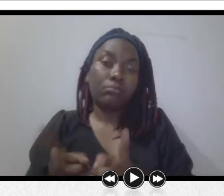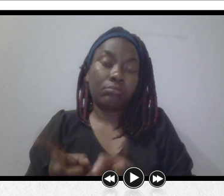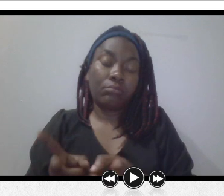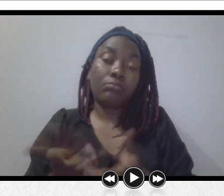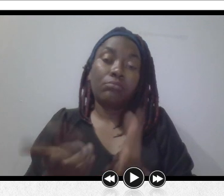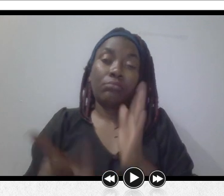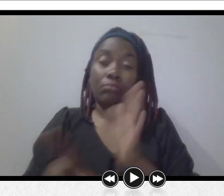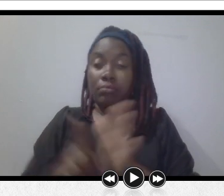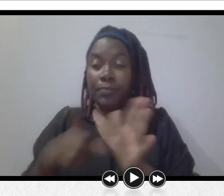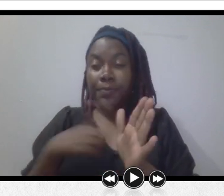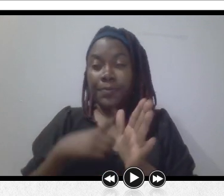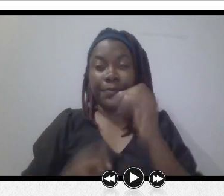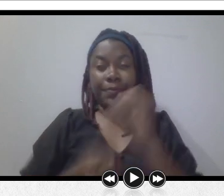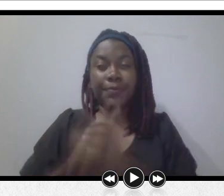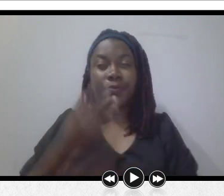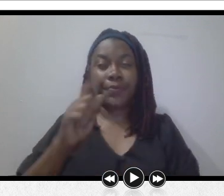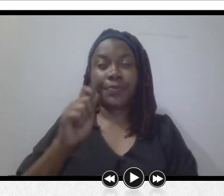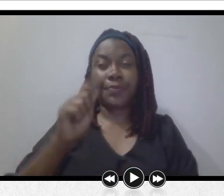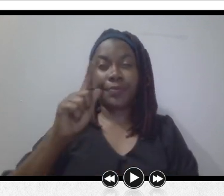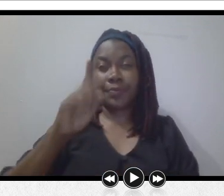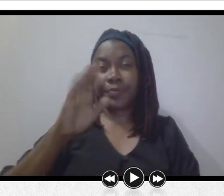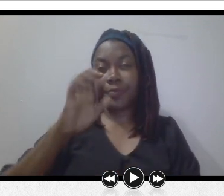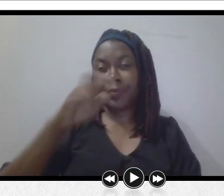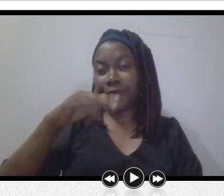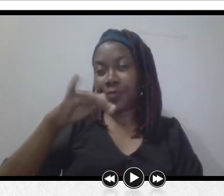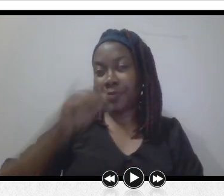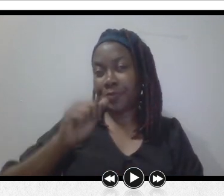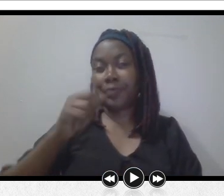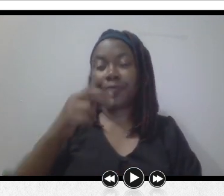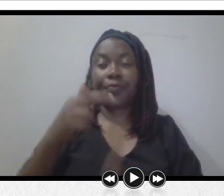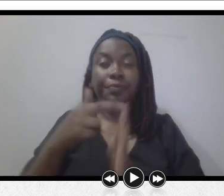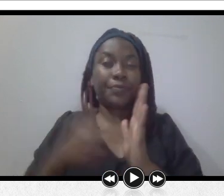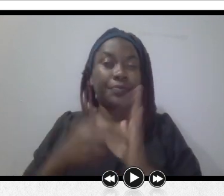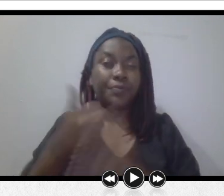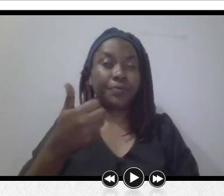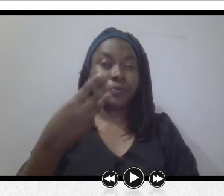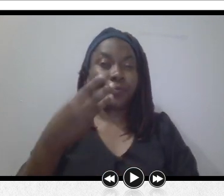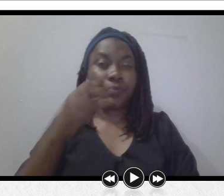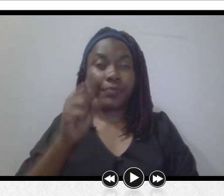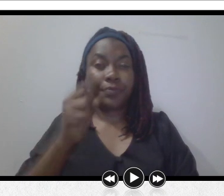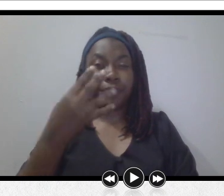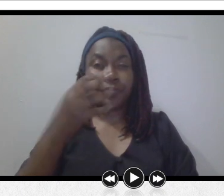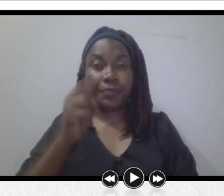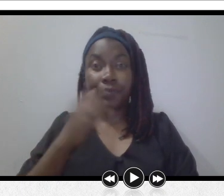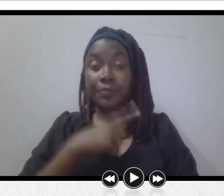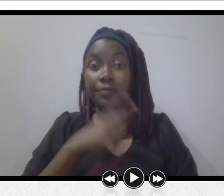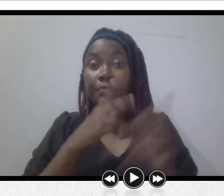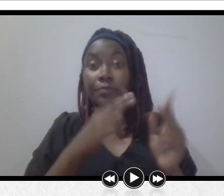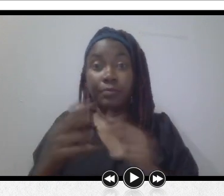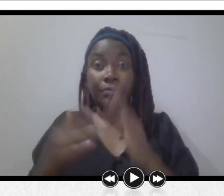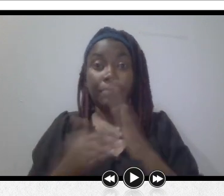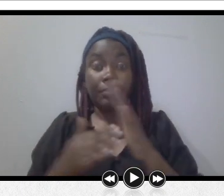legislações que nós tivemos com a criação das agências, com a norma 13.848, que traz uma padronização mínima, e